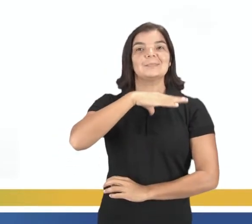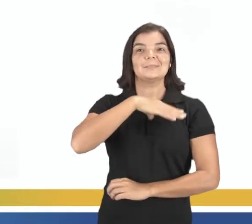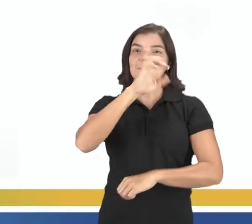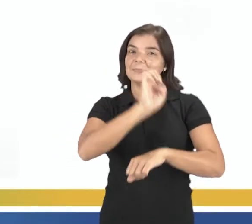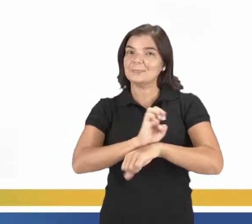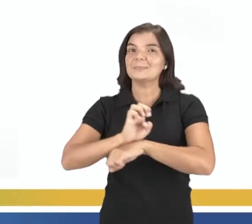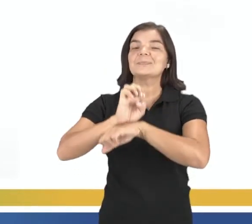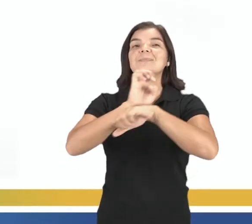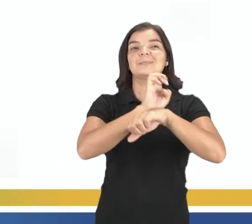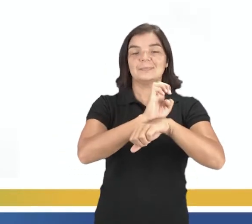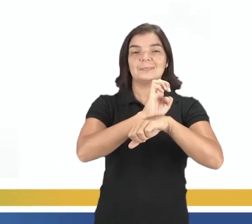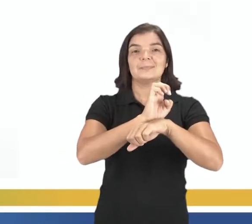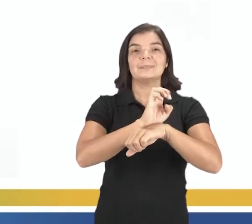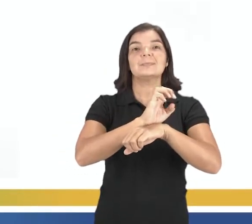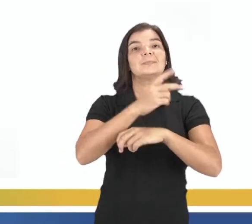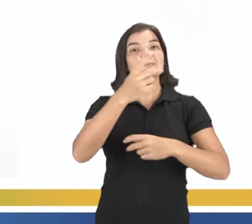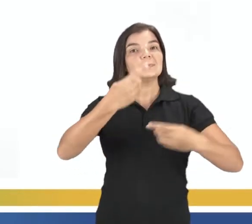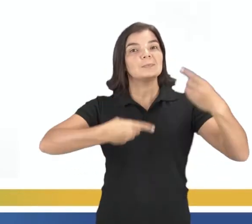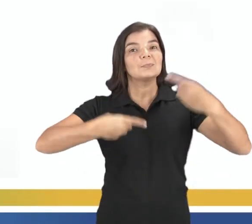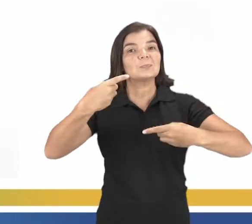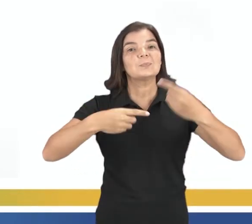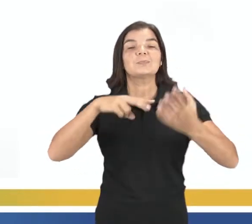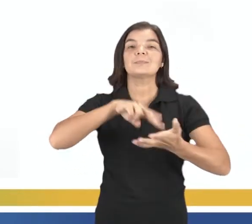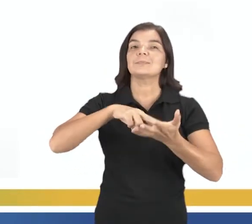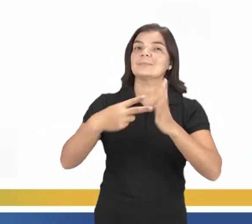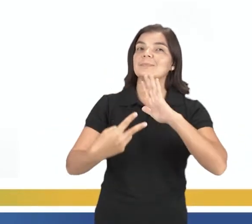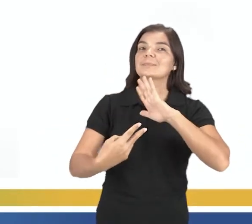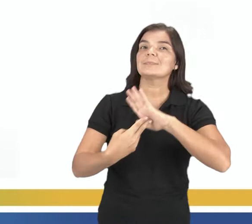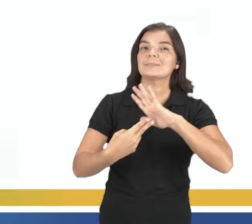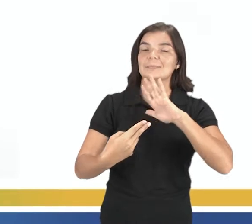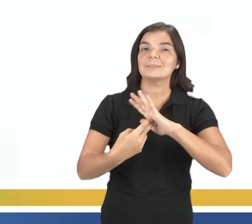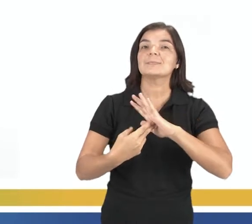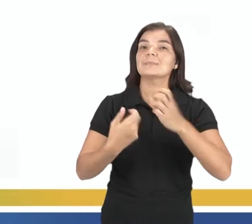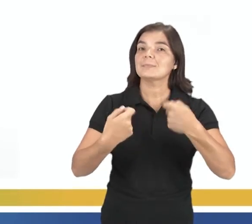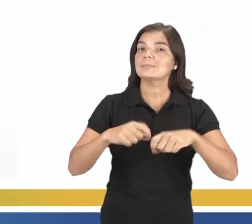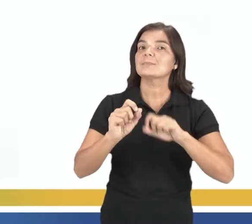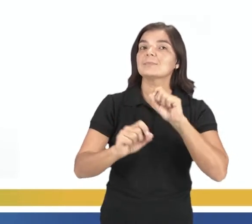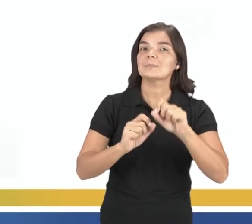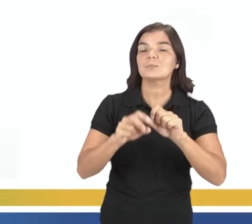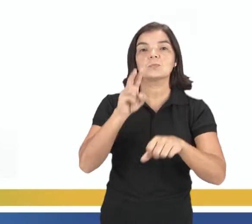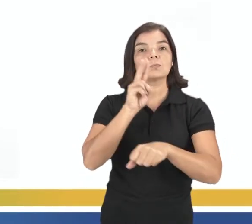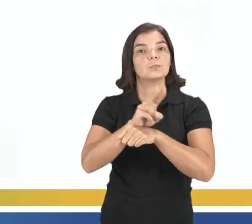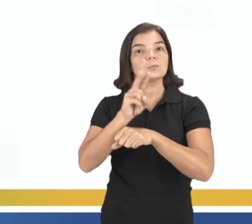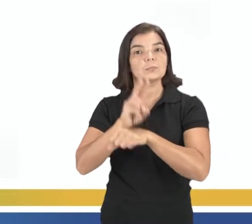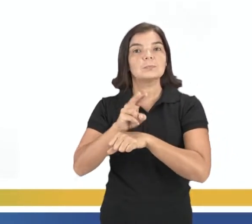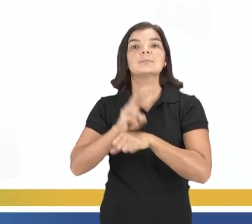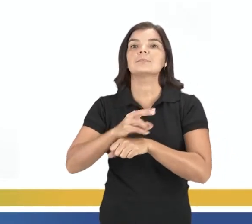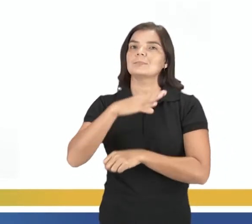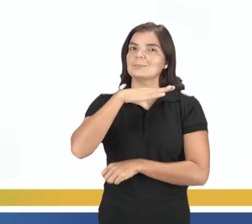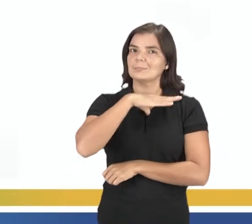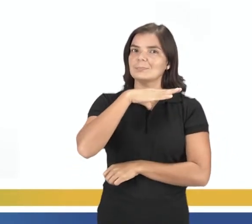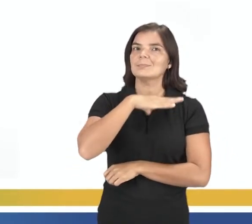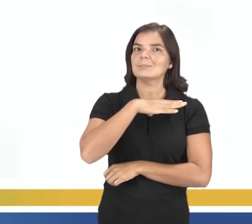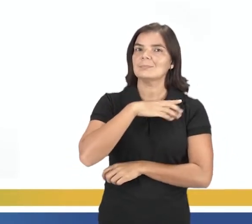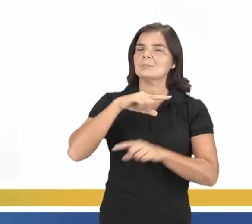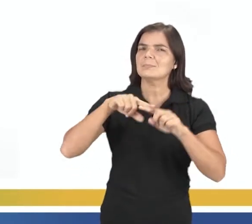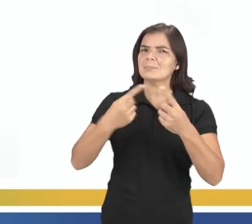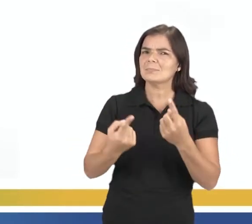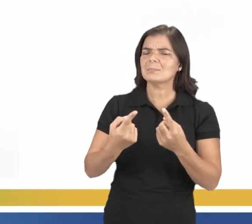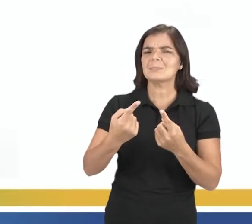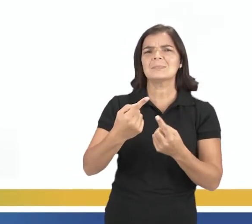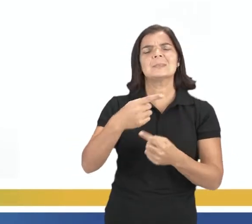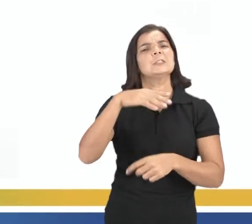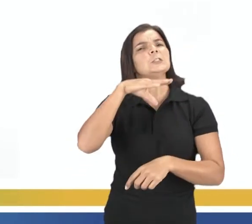cidade-estado. Então, a política significa necessariamente o cuidado da polis. Agora,